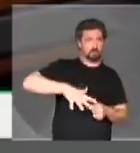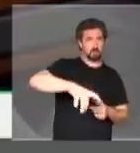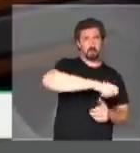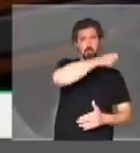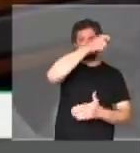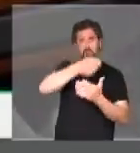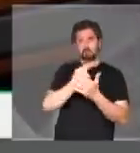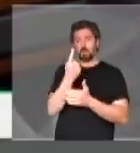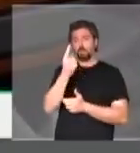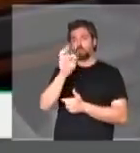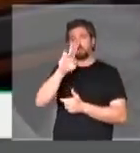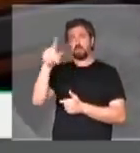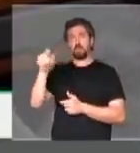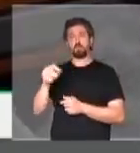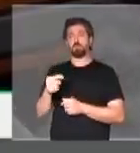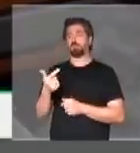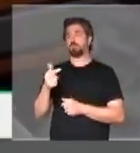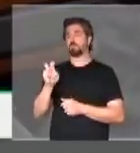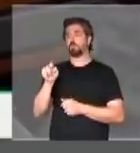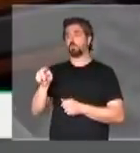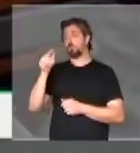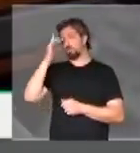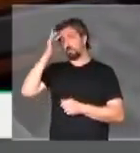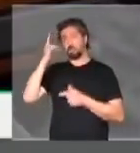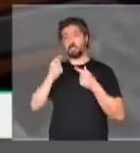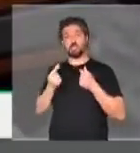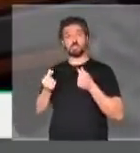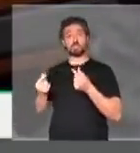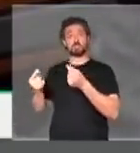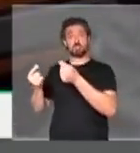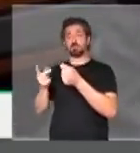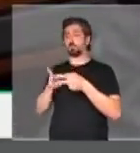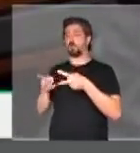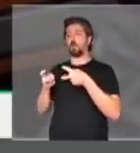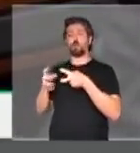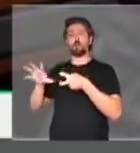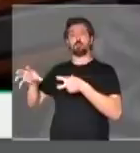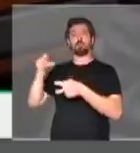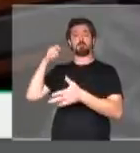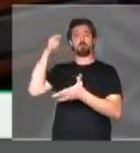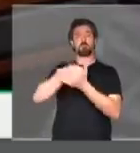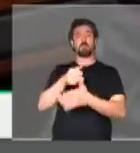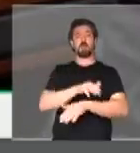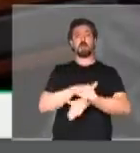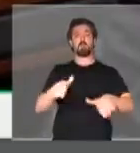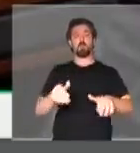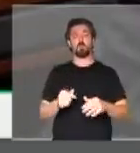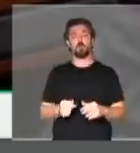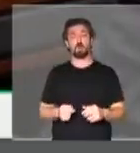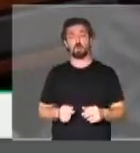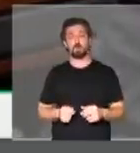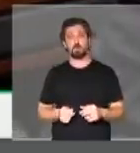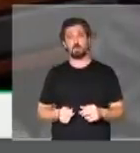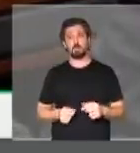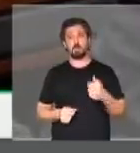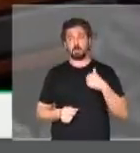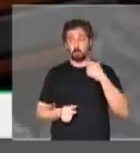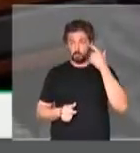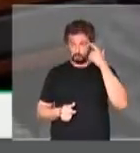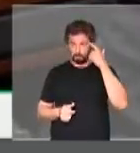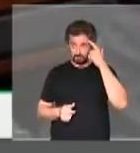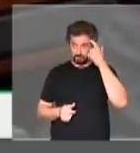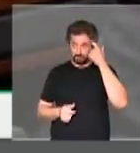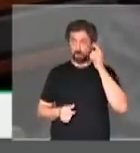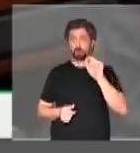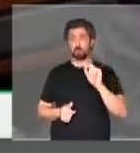conta de 1 trilhão, pega só 25 mil brasileiros, os mais ricos do país, e eles pagarão essa conta. Eu penso,